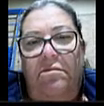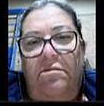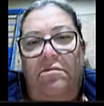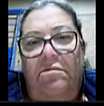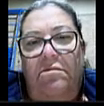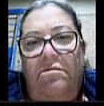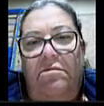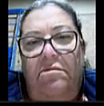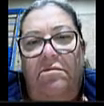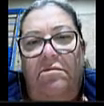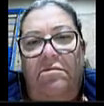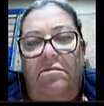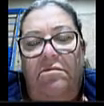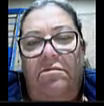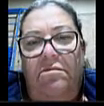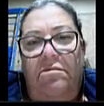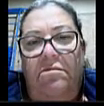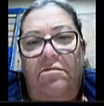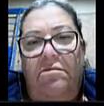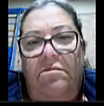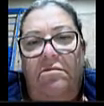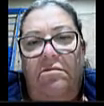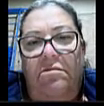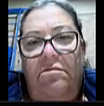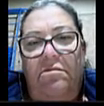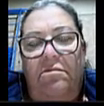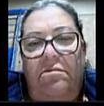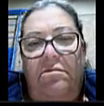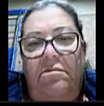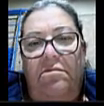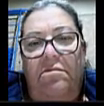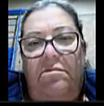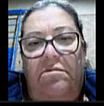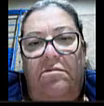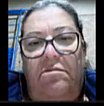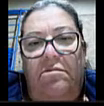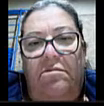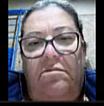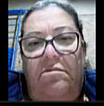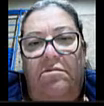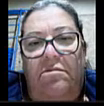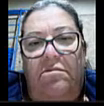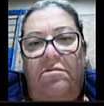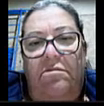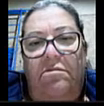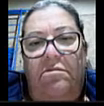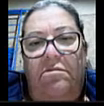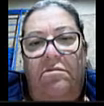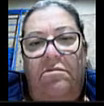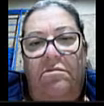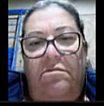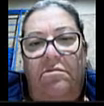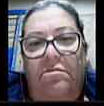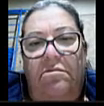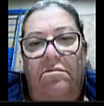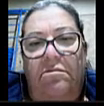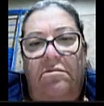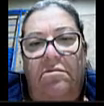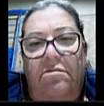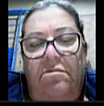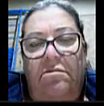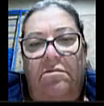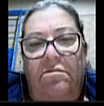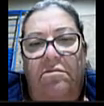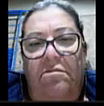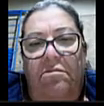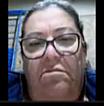intelectual. E as duas coisas não andam juntas. Então, muitas crianças têm deficiência intelectual e a aparência é normal de uma criança que não